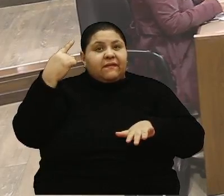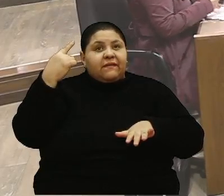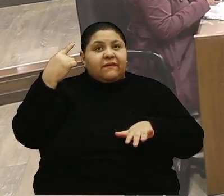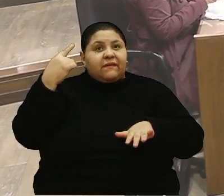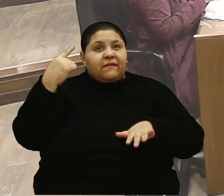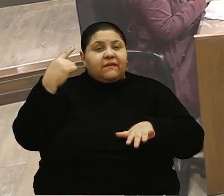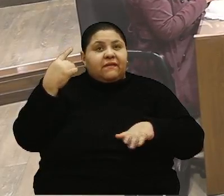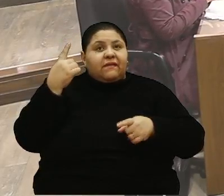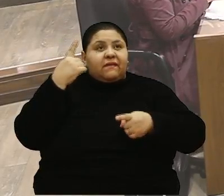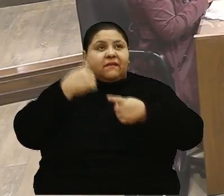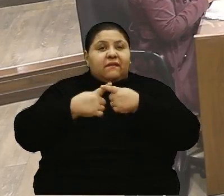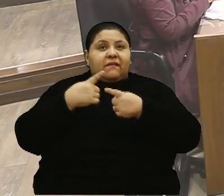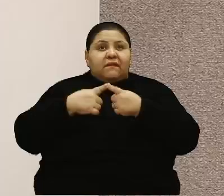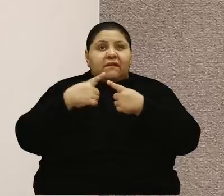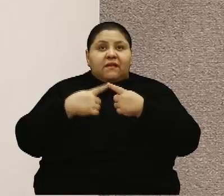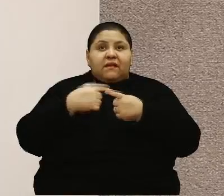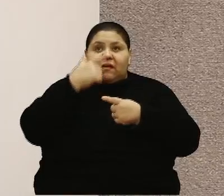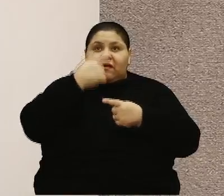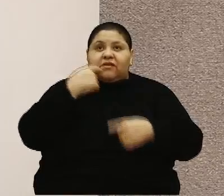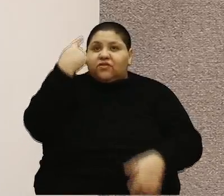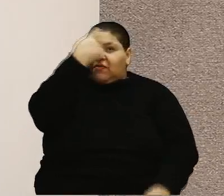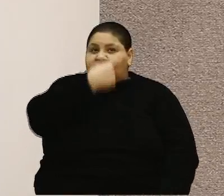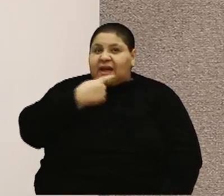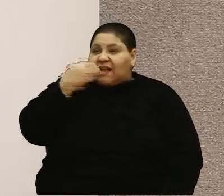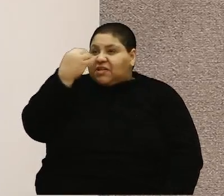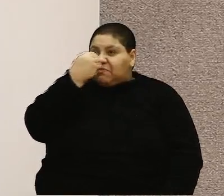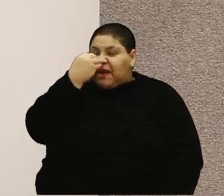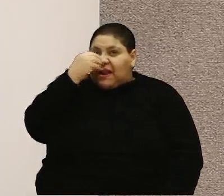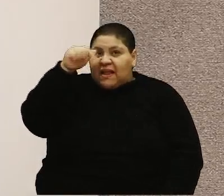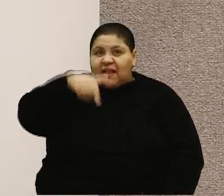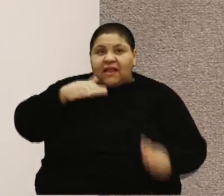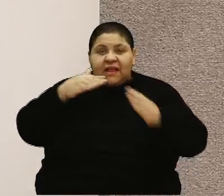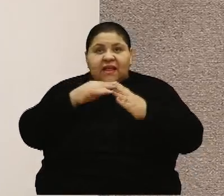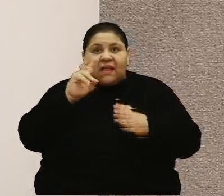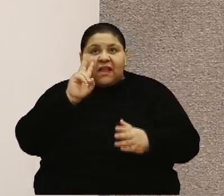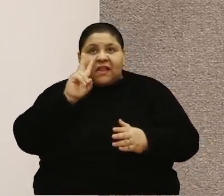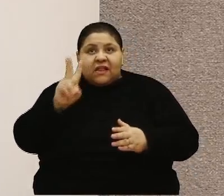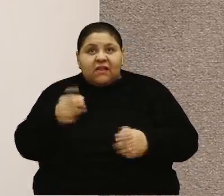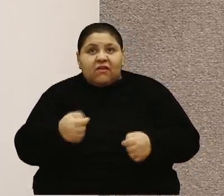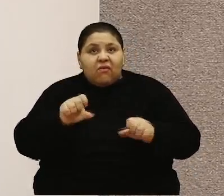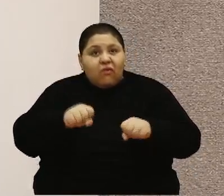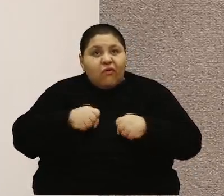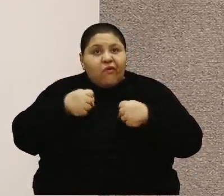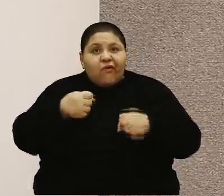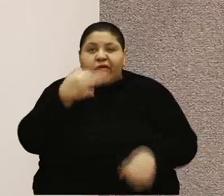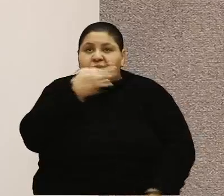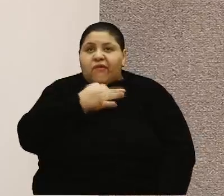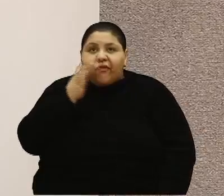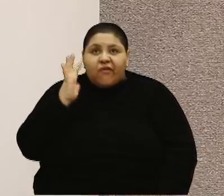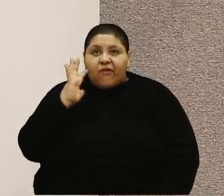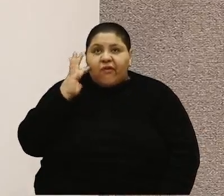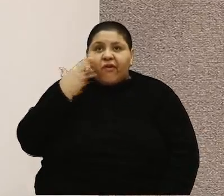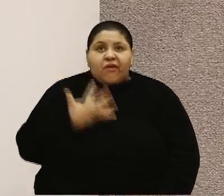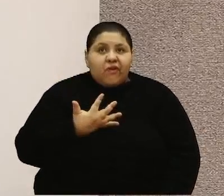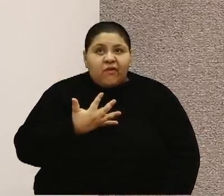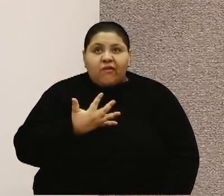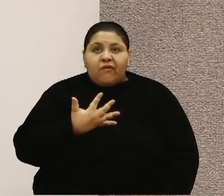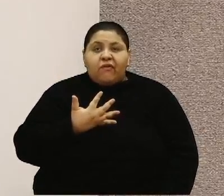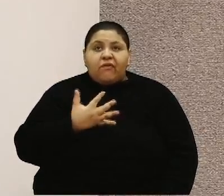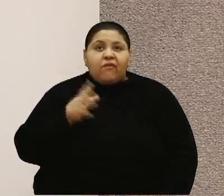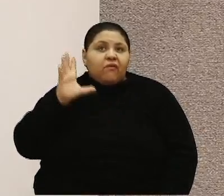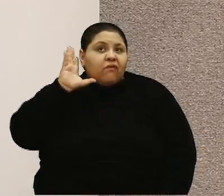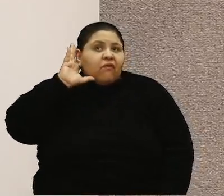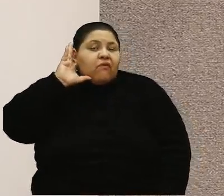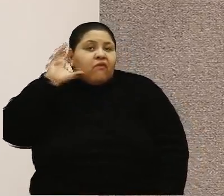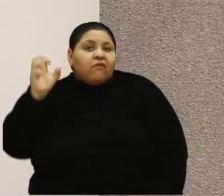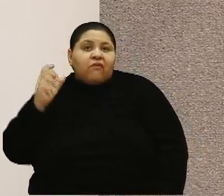lona, né? Porque parece que tem cara de palhaço aqui dentro dessa casa. Eu tô vendo gente quase defender e dizer que em Caxias acontece uma eugenia. Quem ouve um recorte